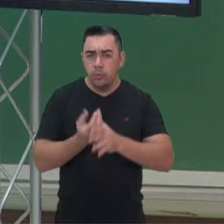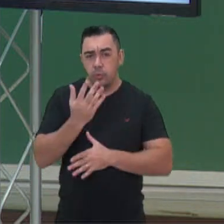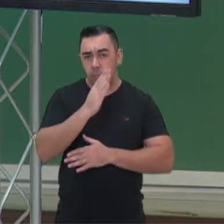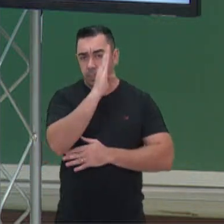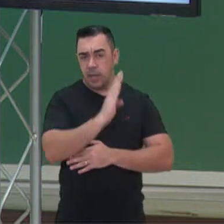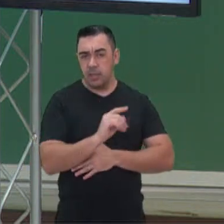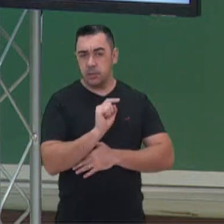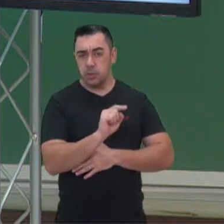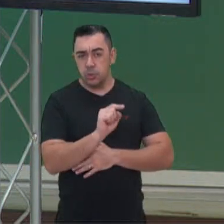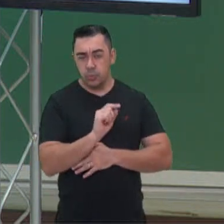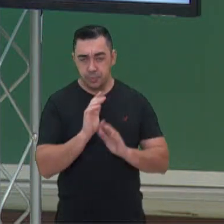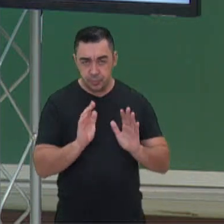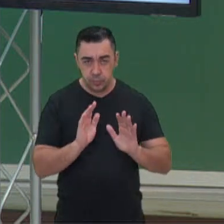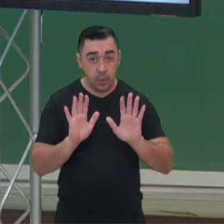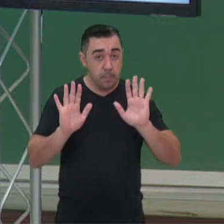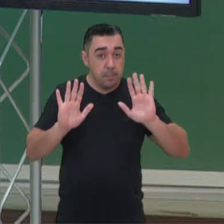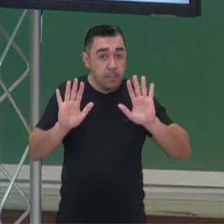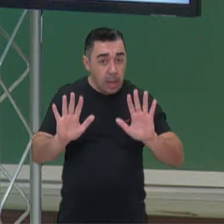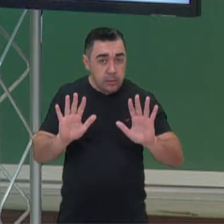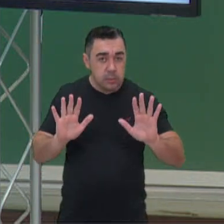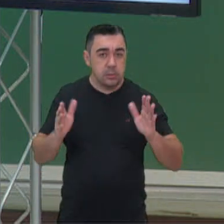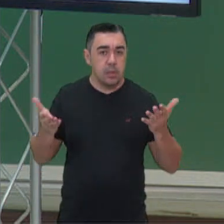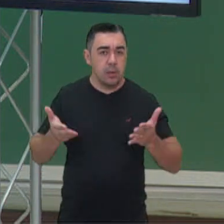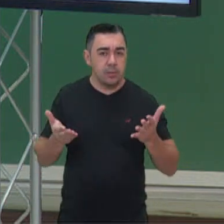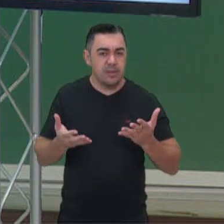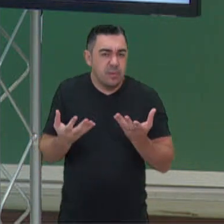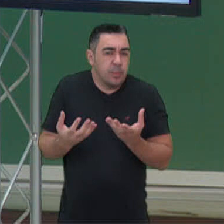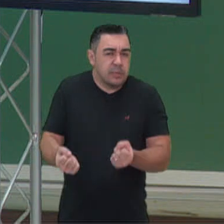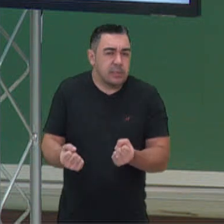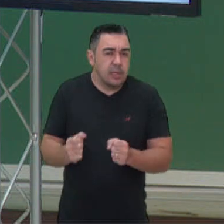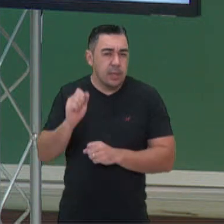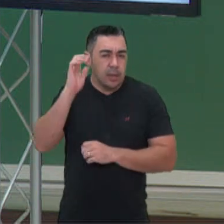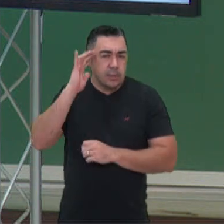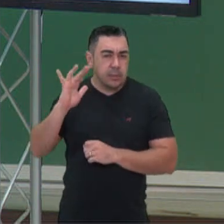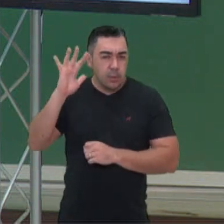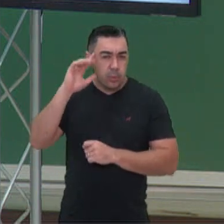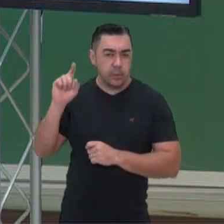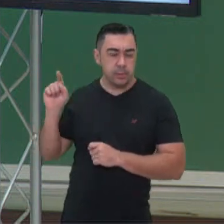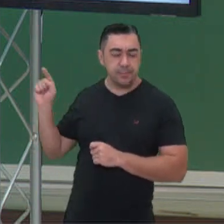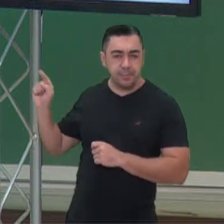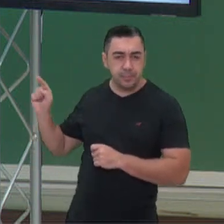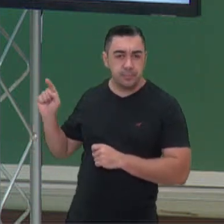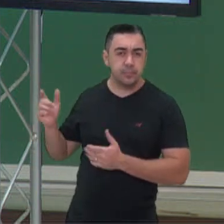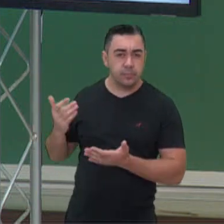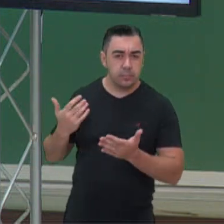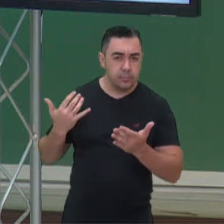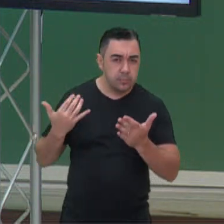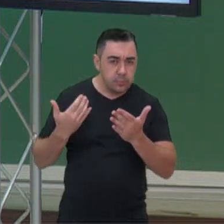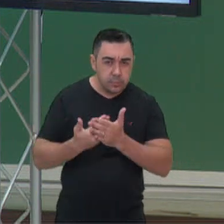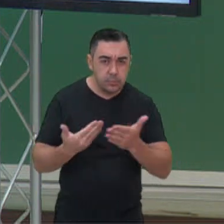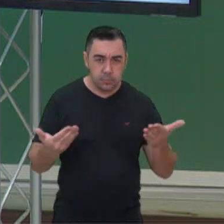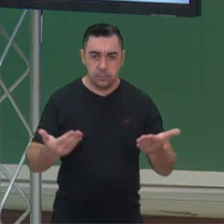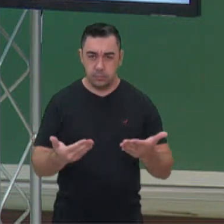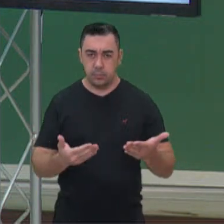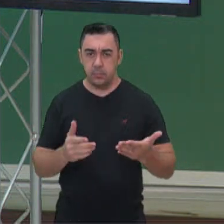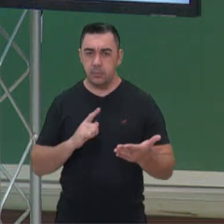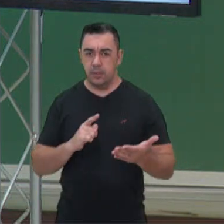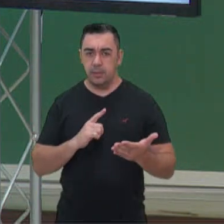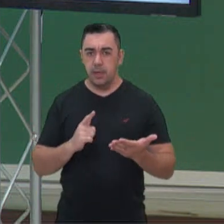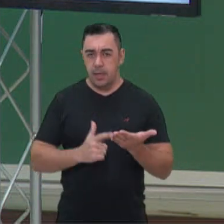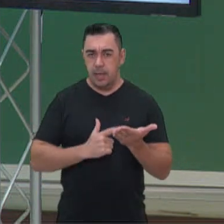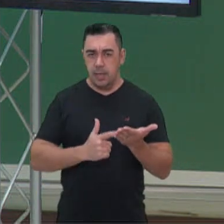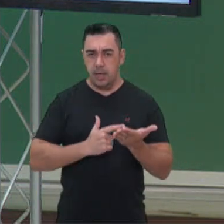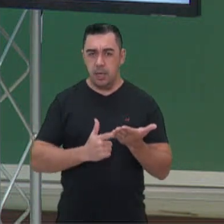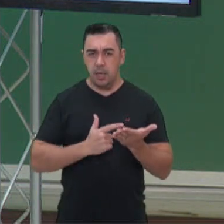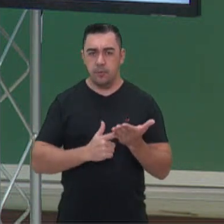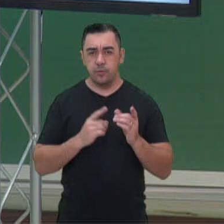momento. Por enquanto, vamos aceitar esta ideia, é o que é mais comum aparecer nos livros